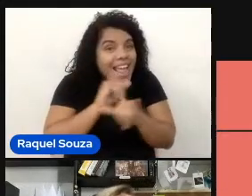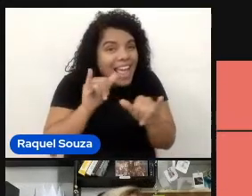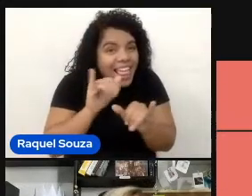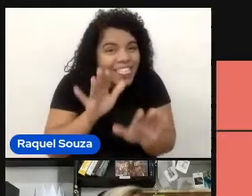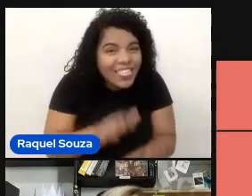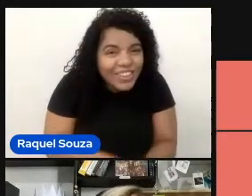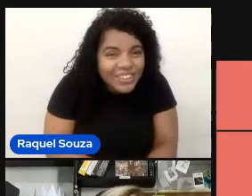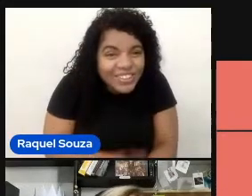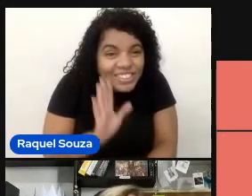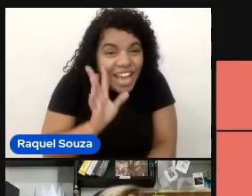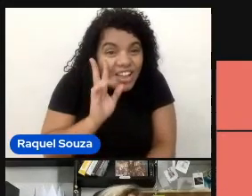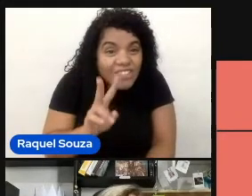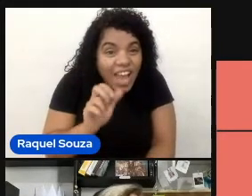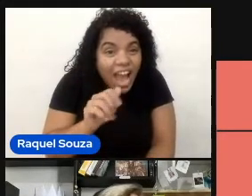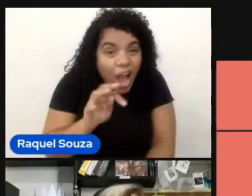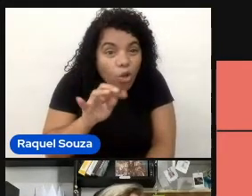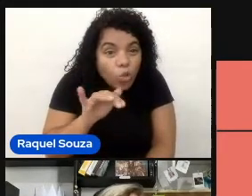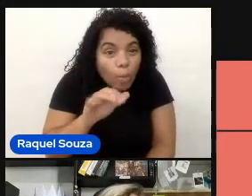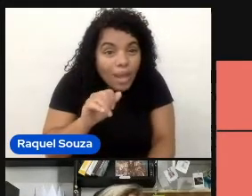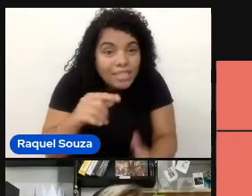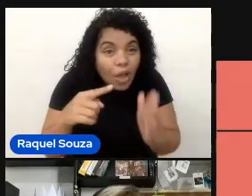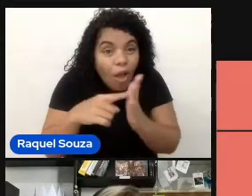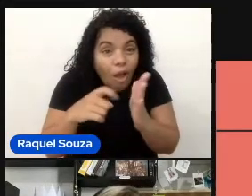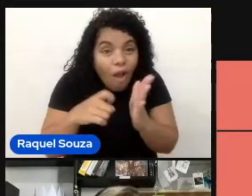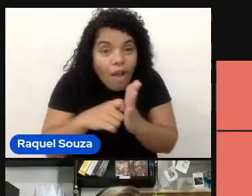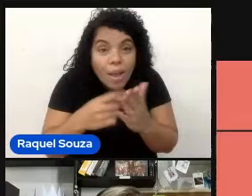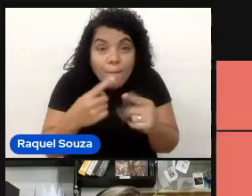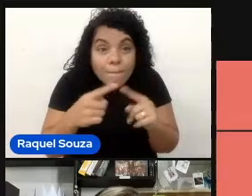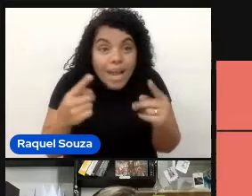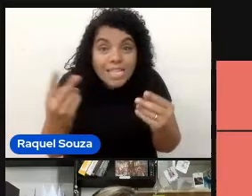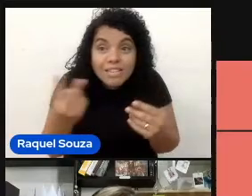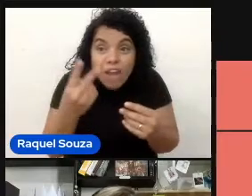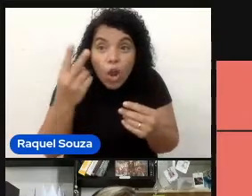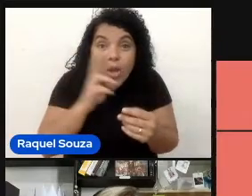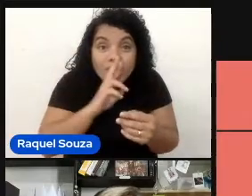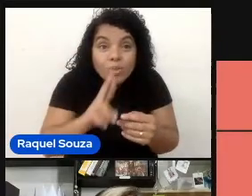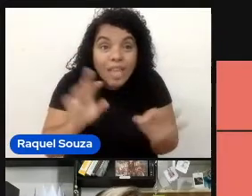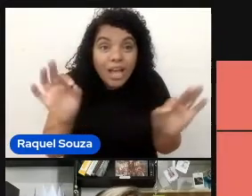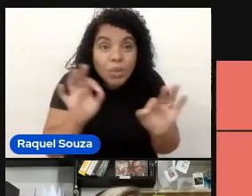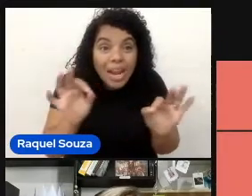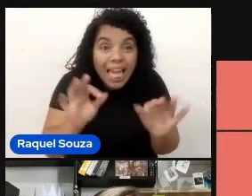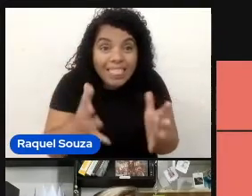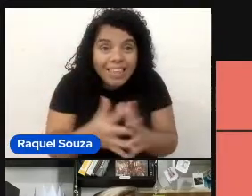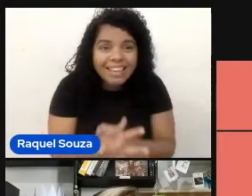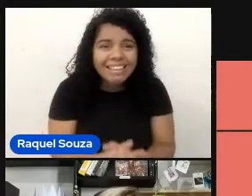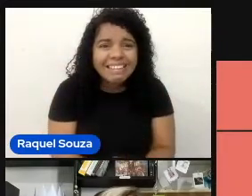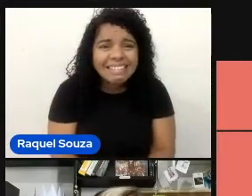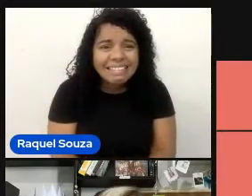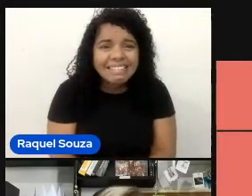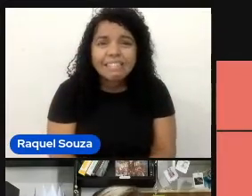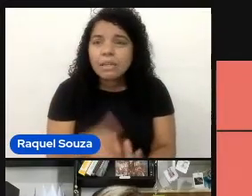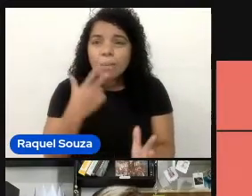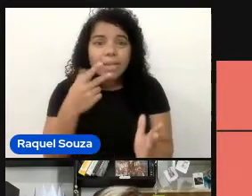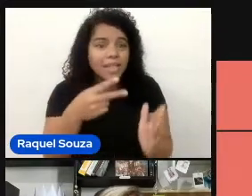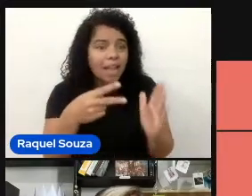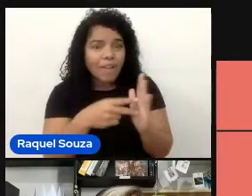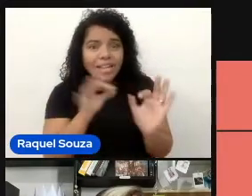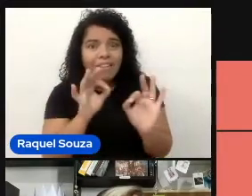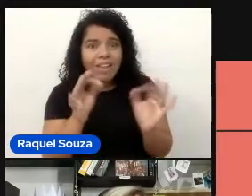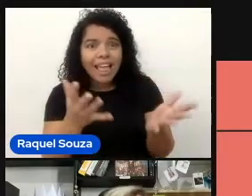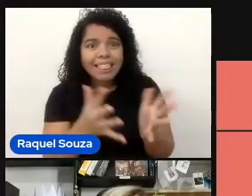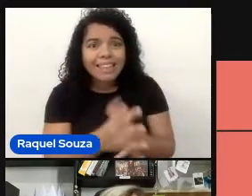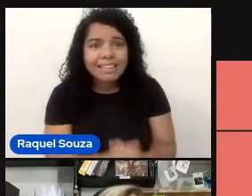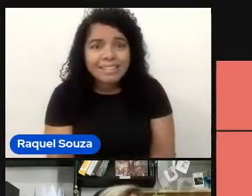automação rodando que não entregava resultado e valor nenhum. Ela simplesmente não validava nada, mas estava lá o projeto automatizado e todo